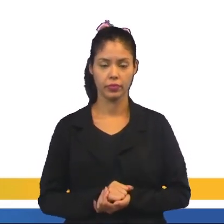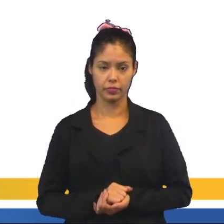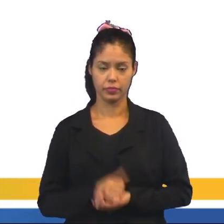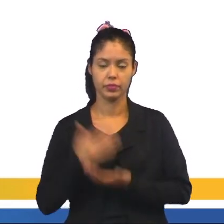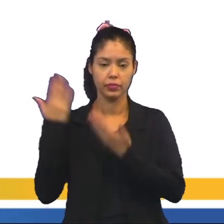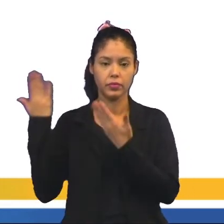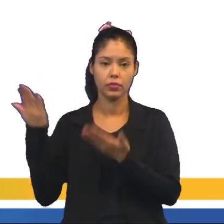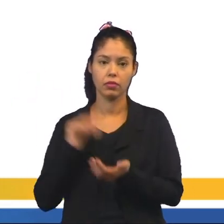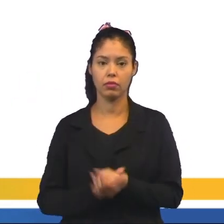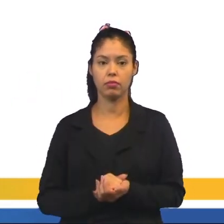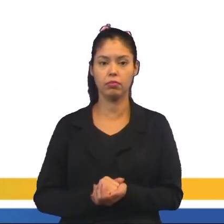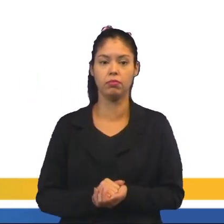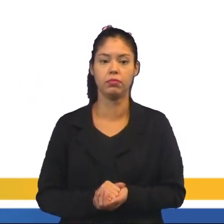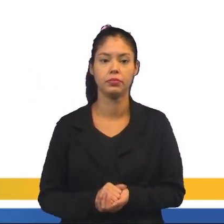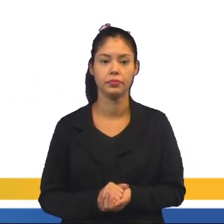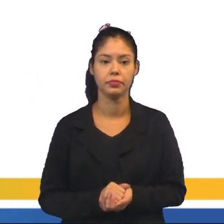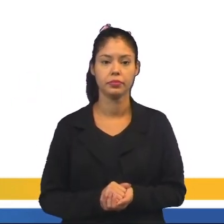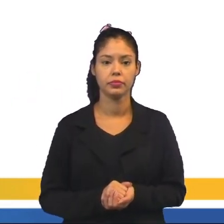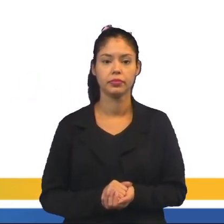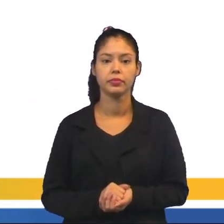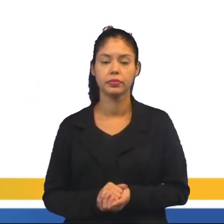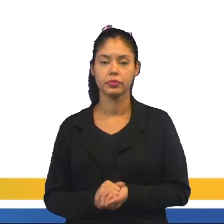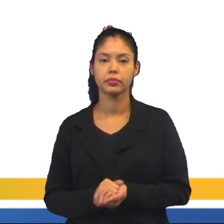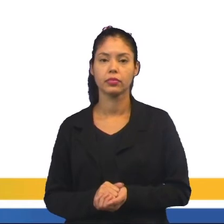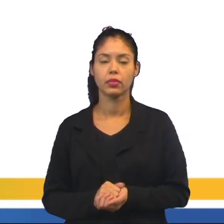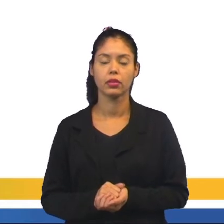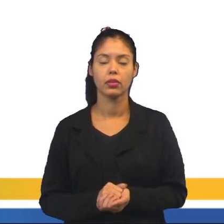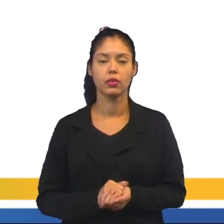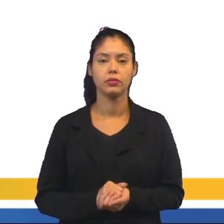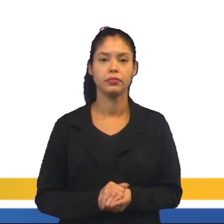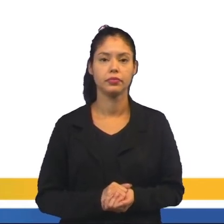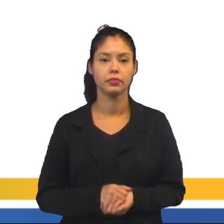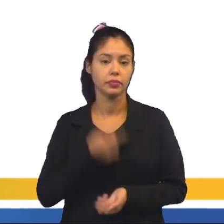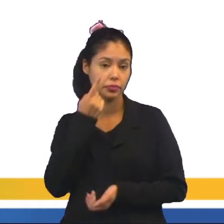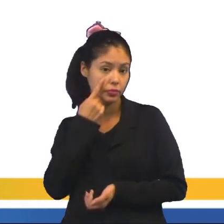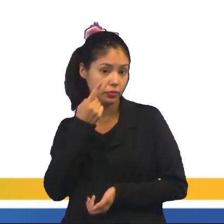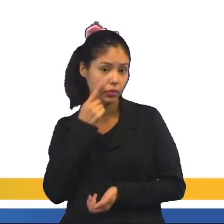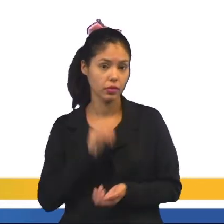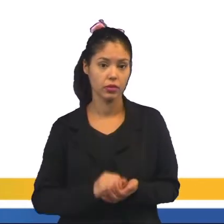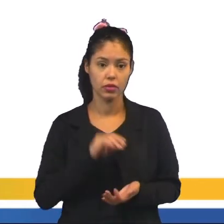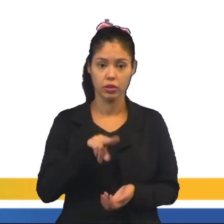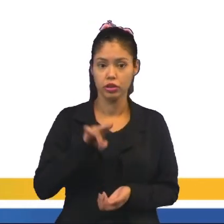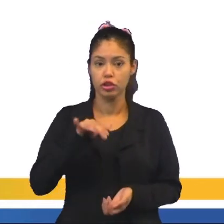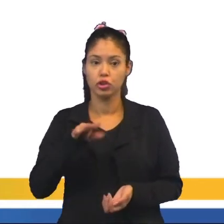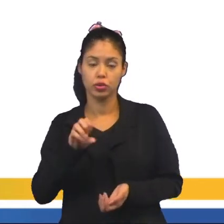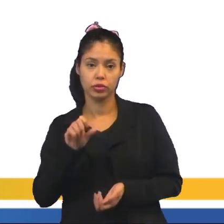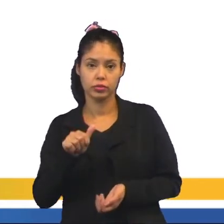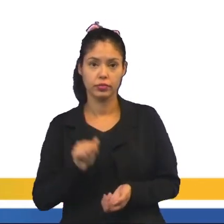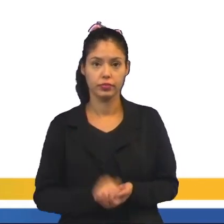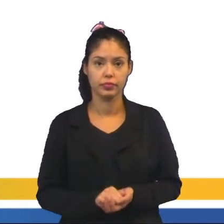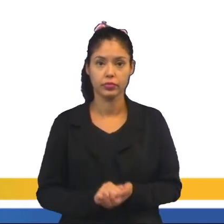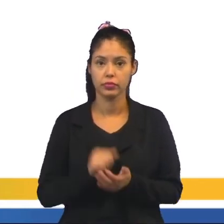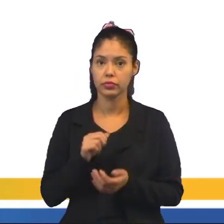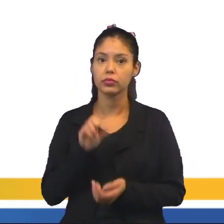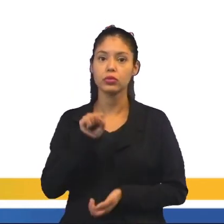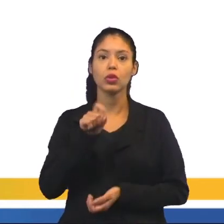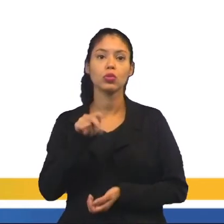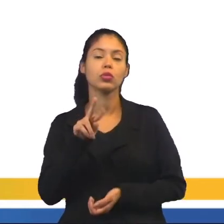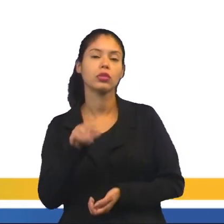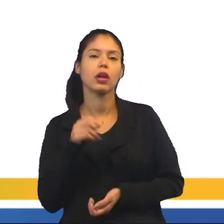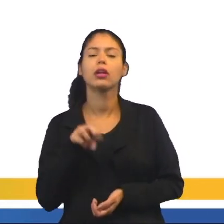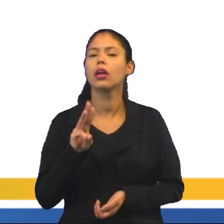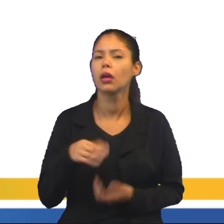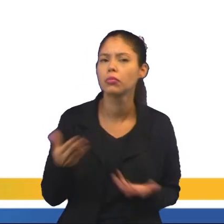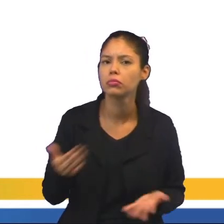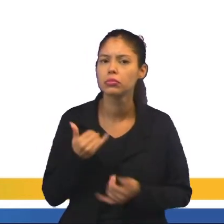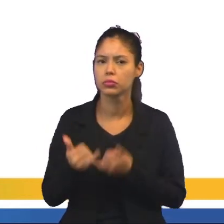observe aqui nos vinhos verão la Pelota né observa aquilo aninhos né é o urso jeito porque quem